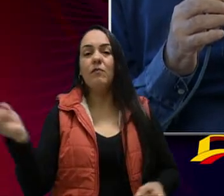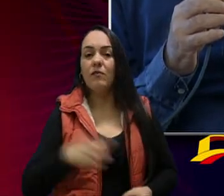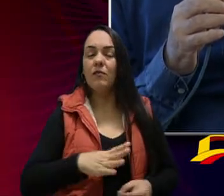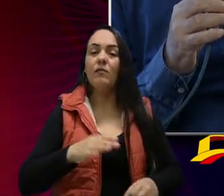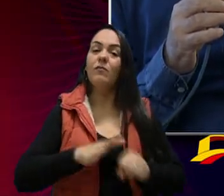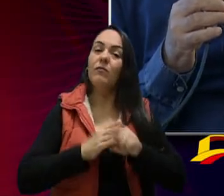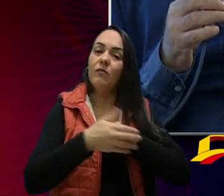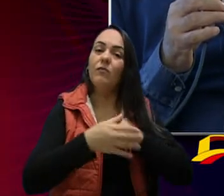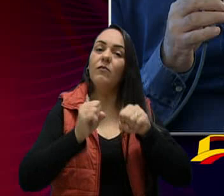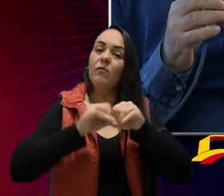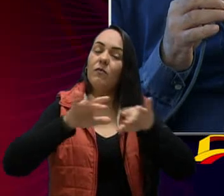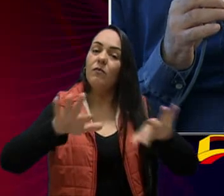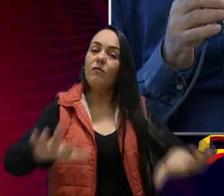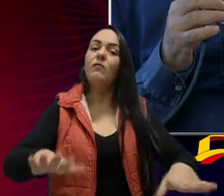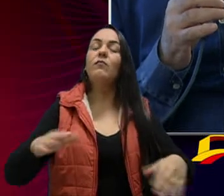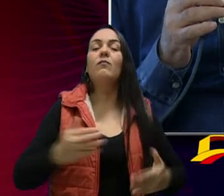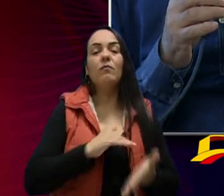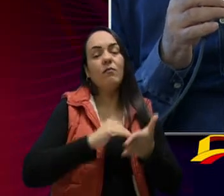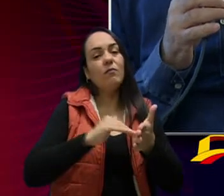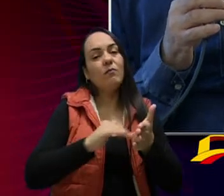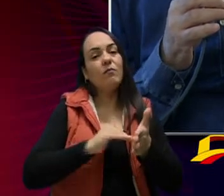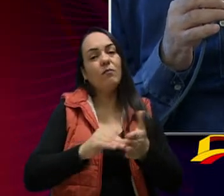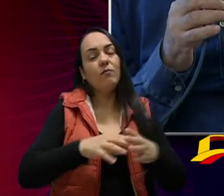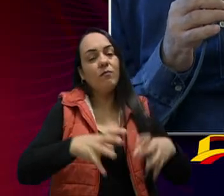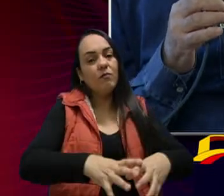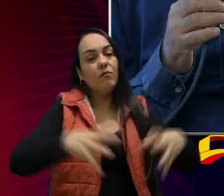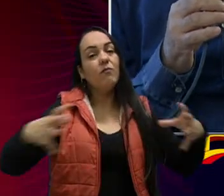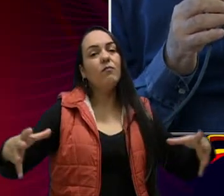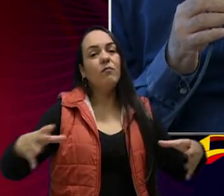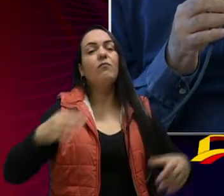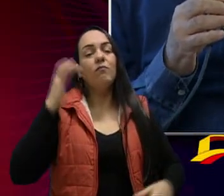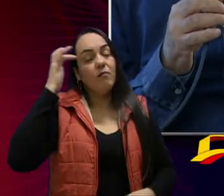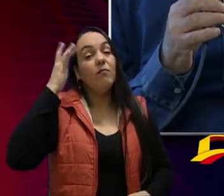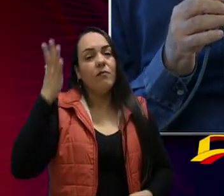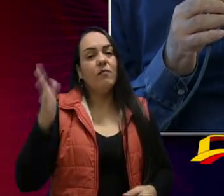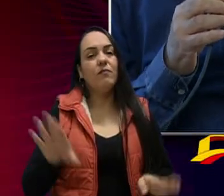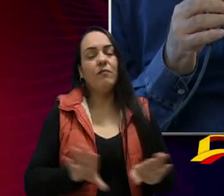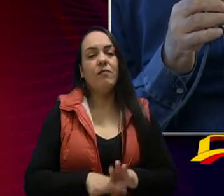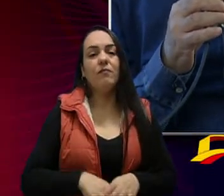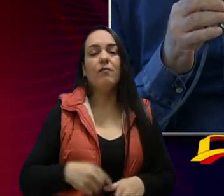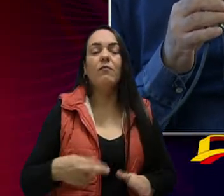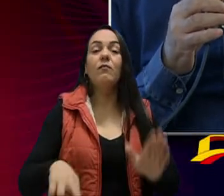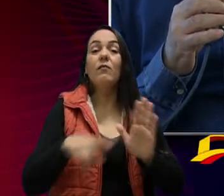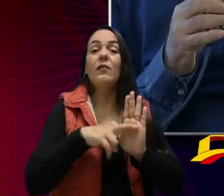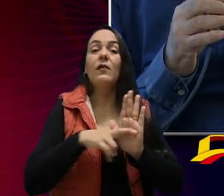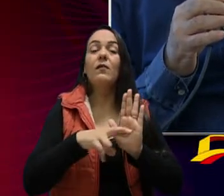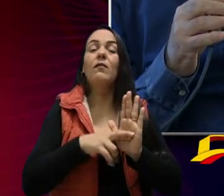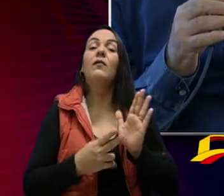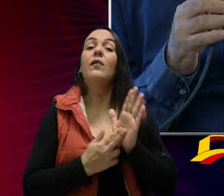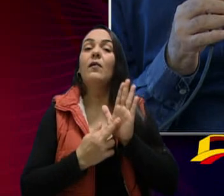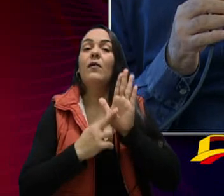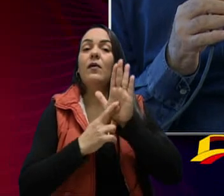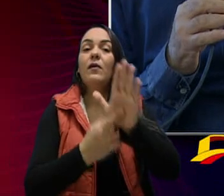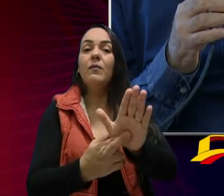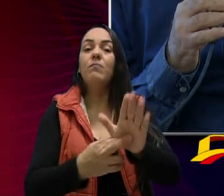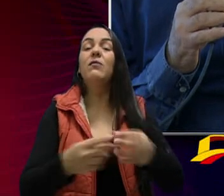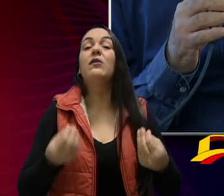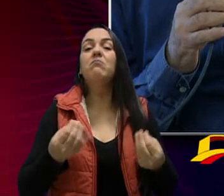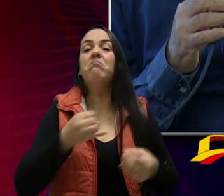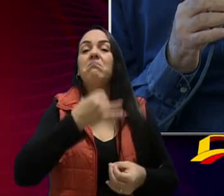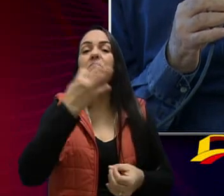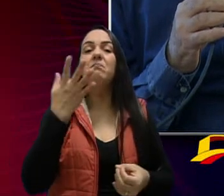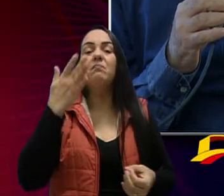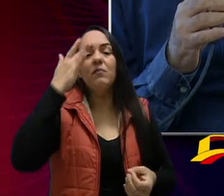saúde ocupacional mesmo ele sendo da secretaria de educação ampliação de faixa que vai ter que representa inúmeros quanto mais ou menos você tem